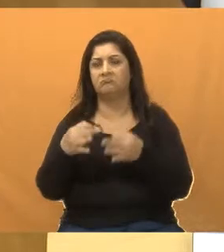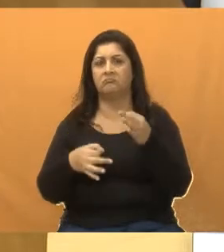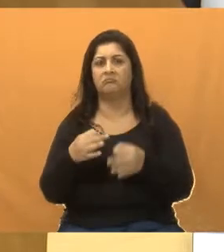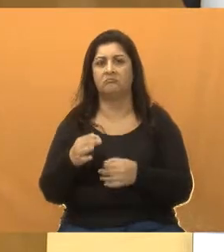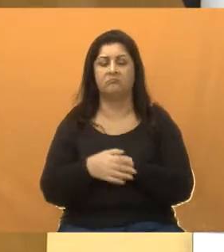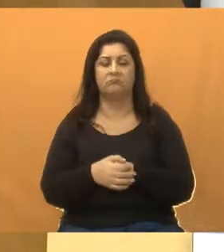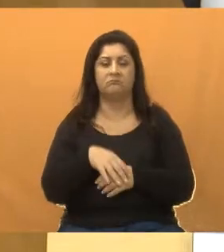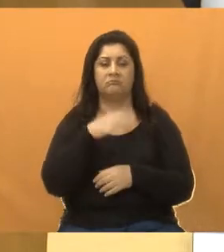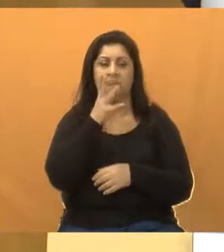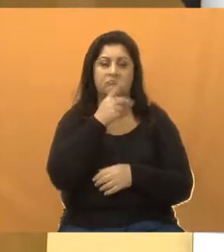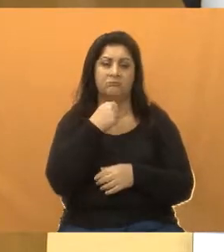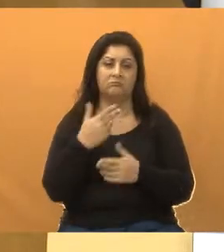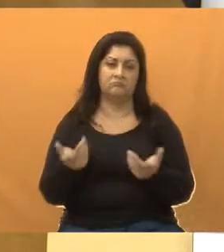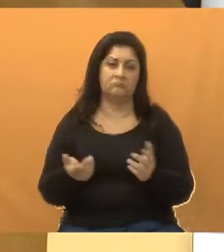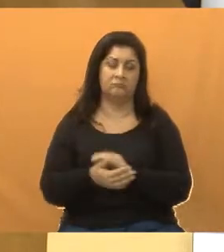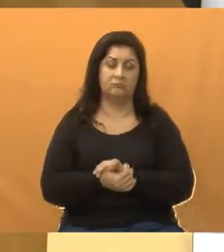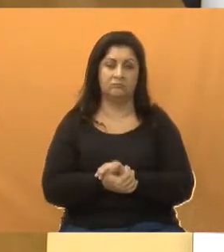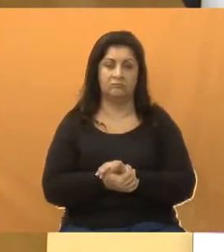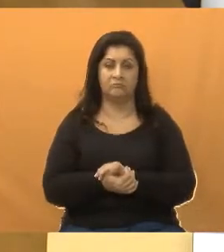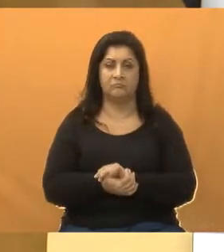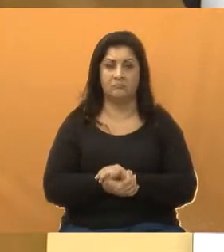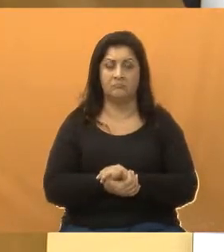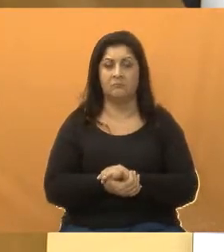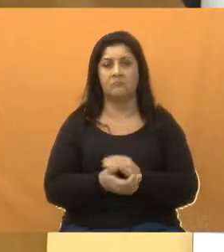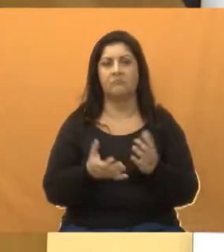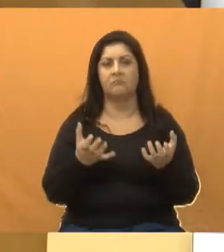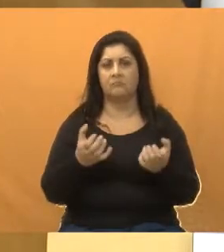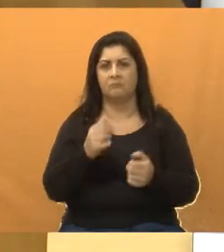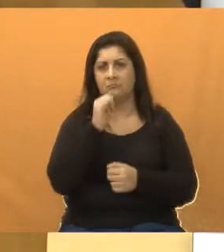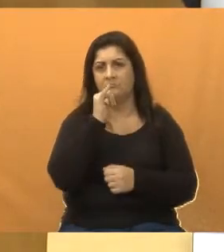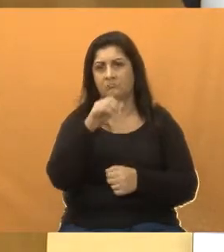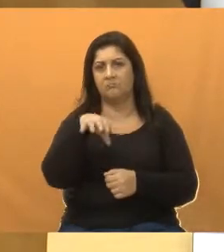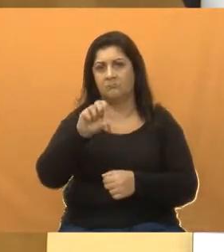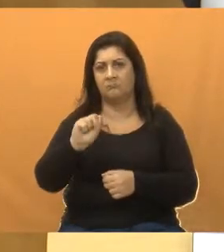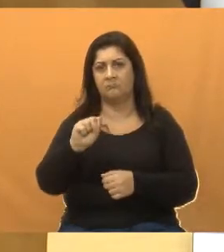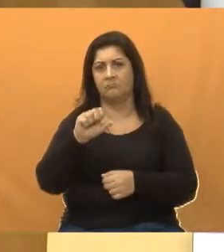vai. Eu quero deixar aqui para o SAI,